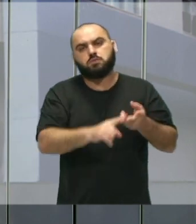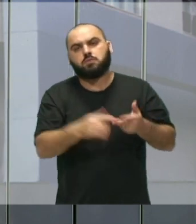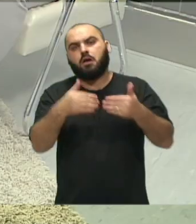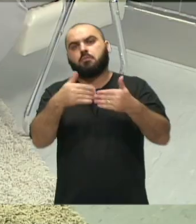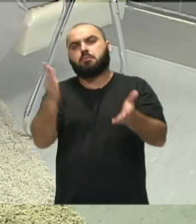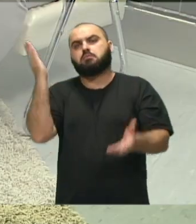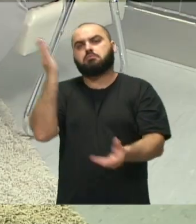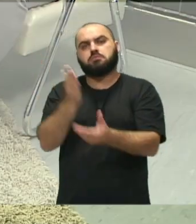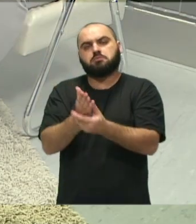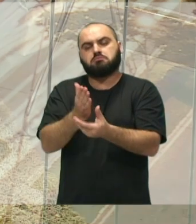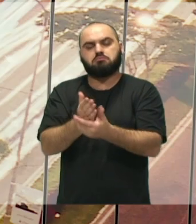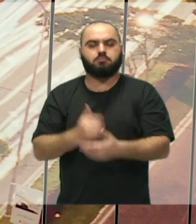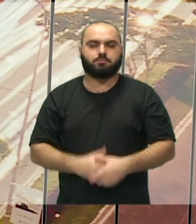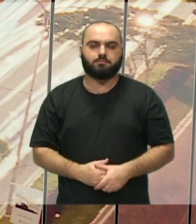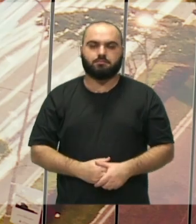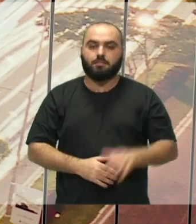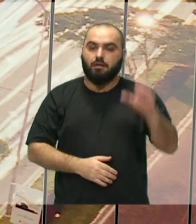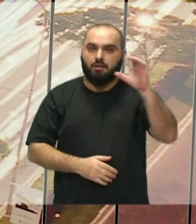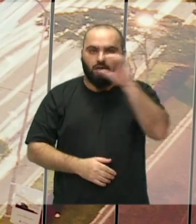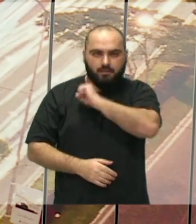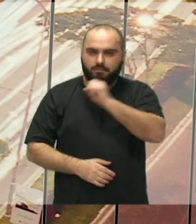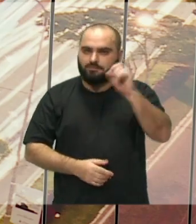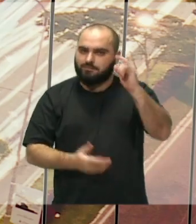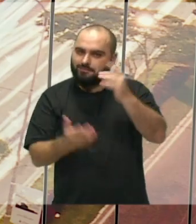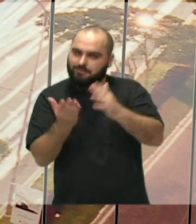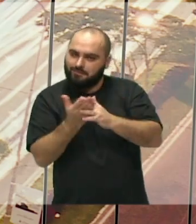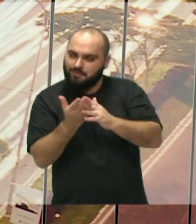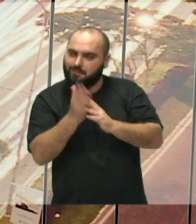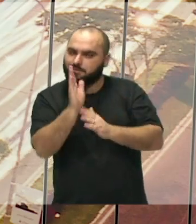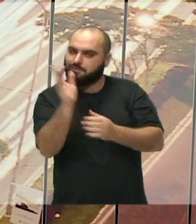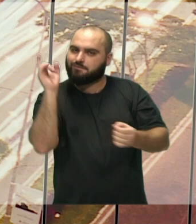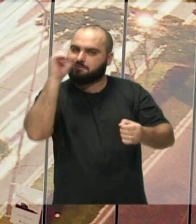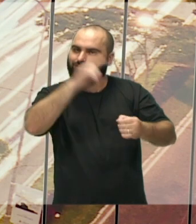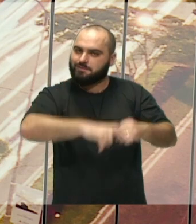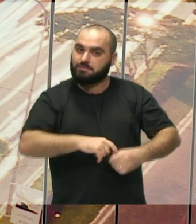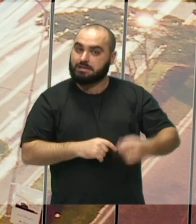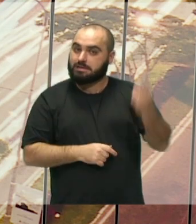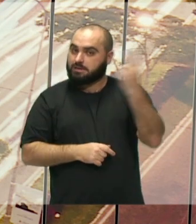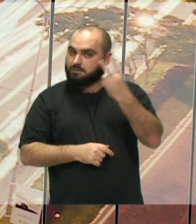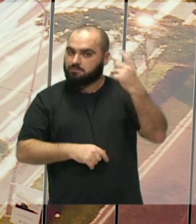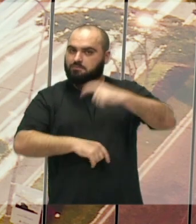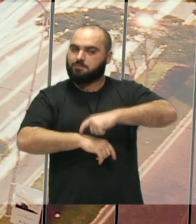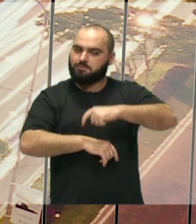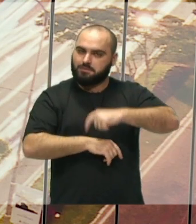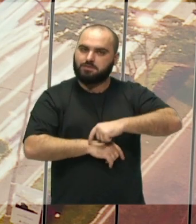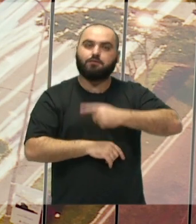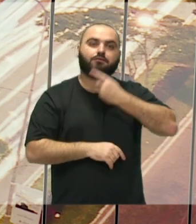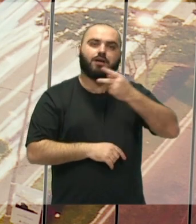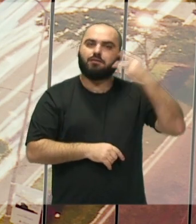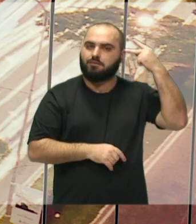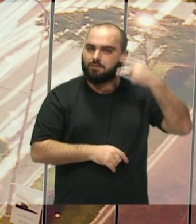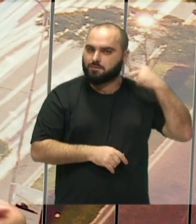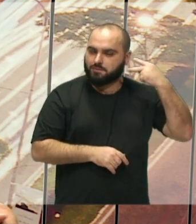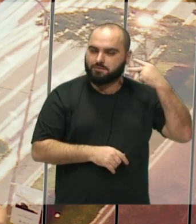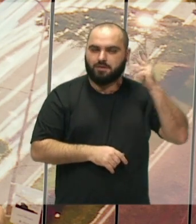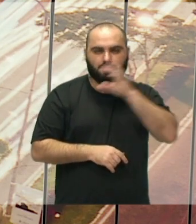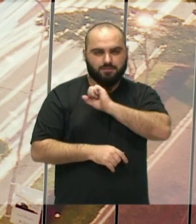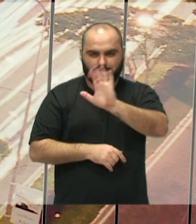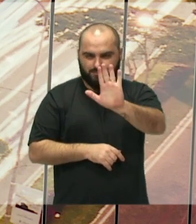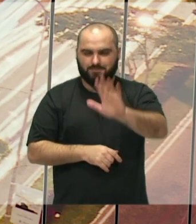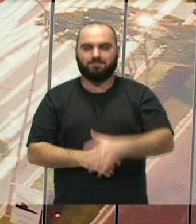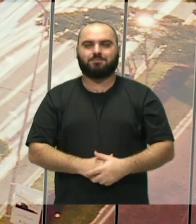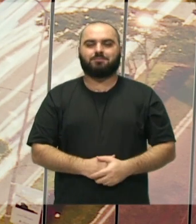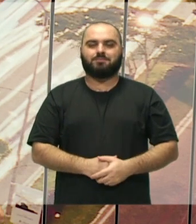de inquérito. Vamos fazer um rápido intervalo, já voltamos com o segundo bloco do Fala Vereador. Até